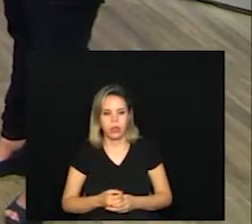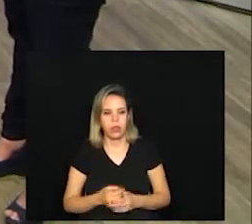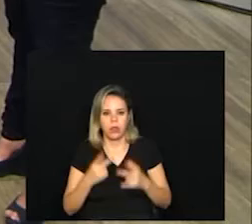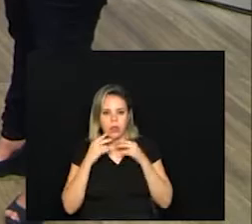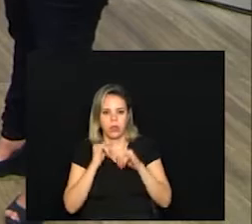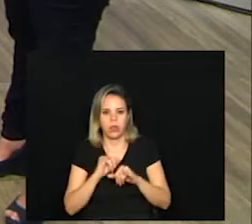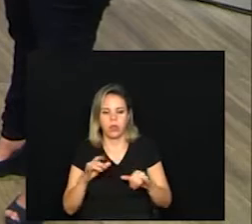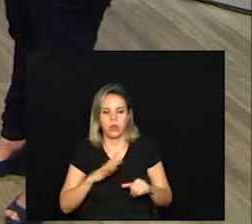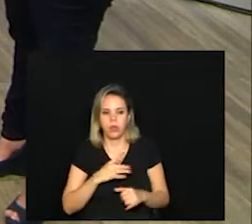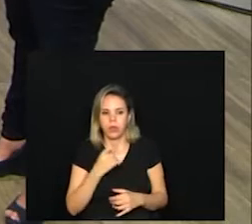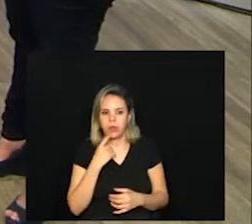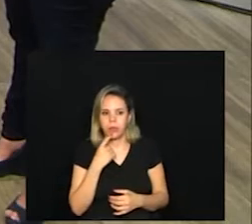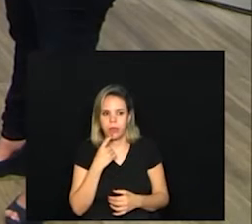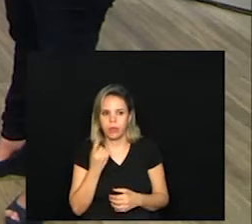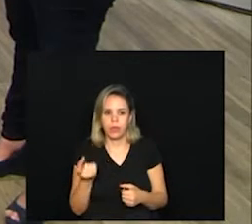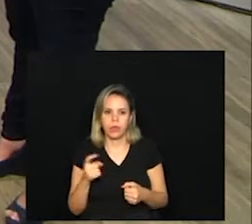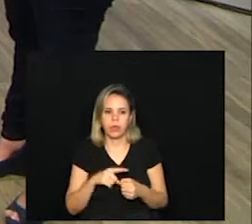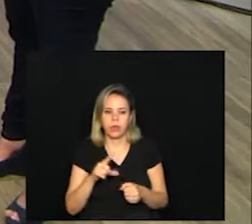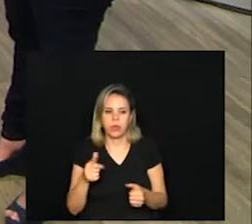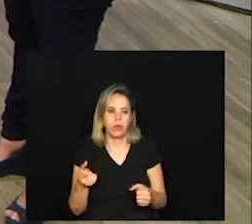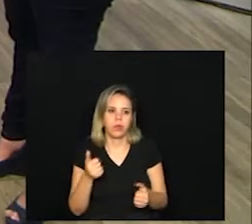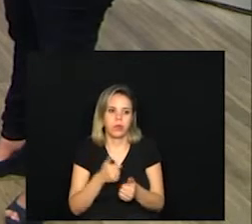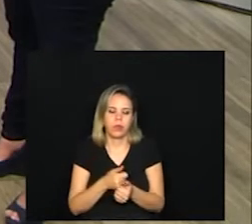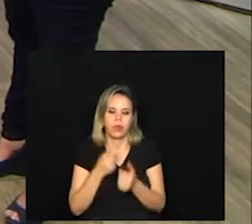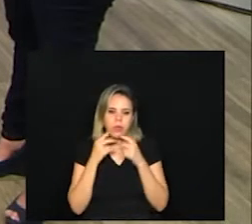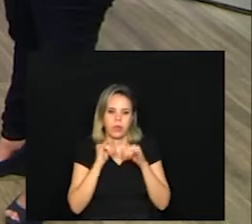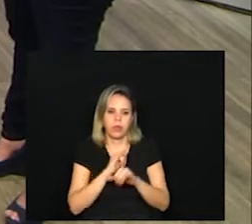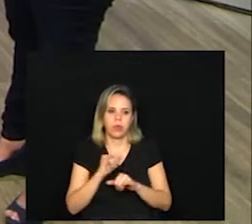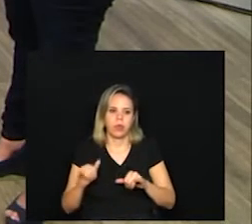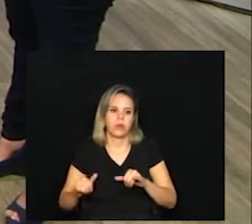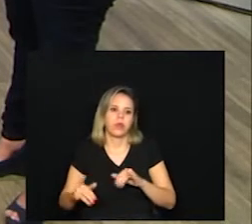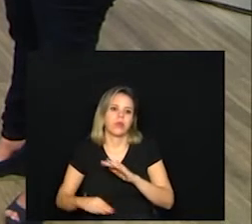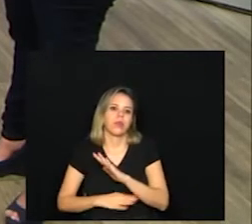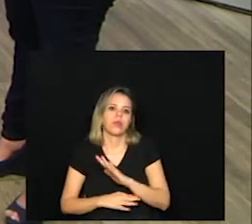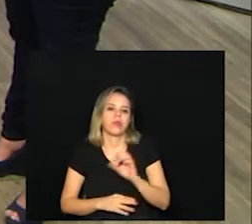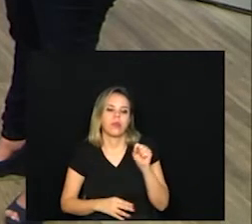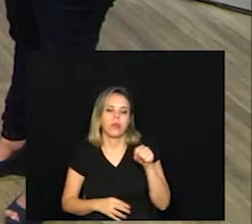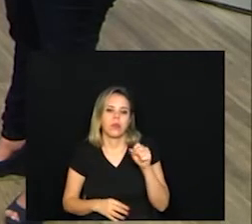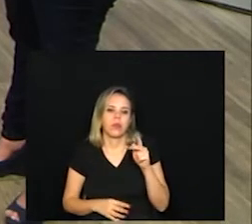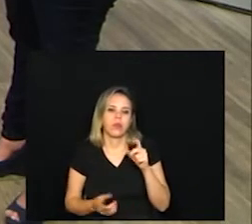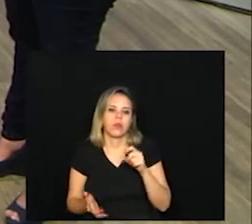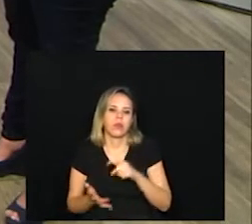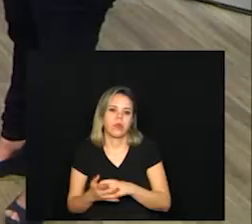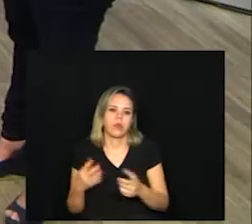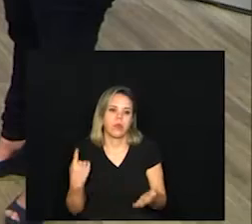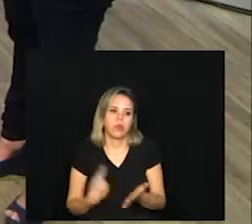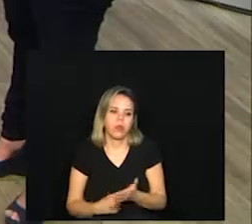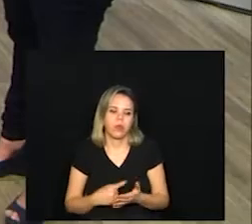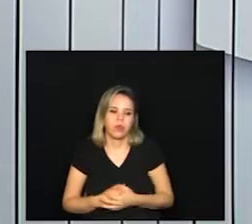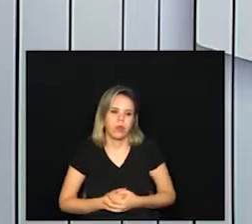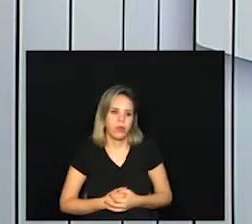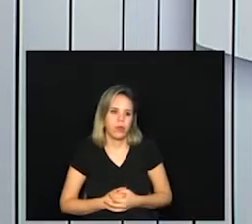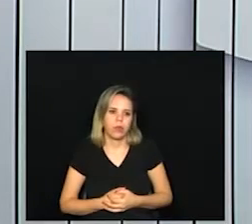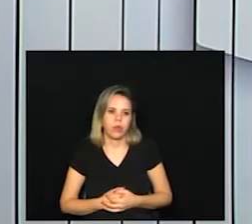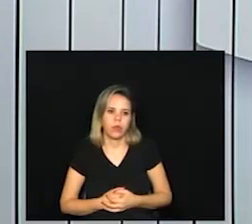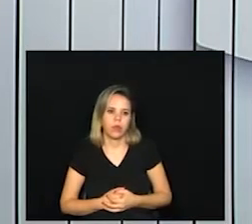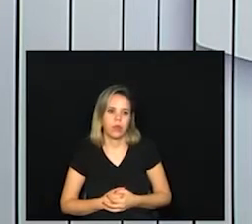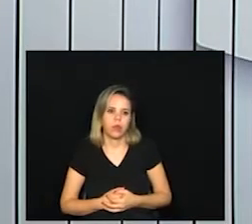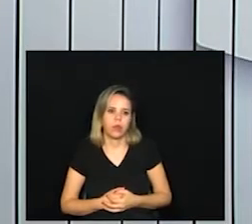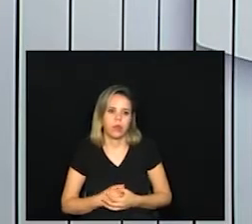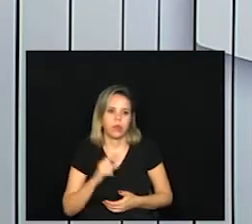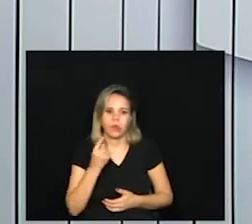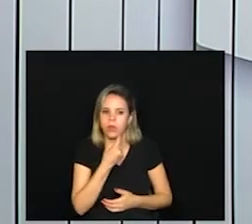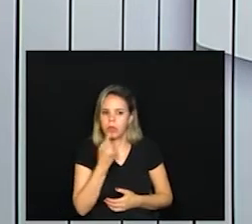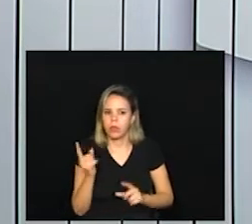da Metrópole de Campinas. Volta daqui a pouco com as notícias do Legislativo? Volto sim, combinado. Combinado, até lá então. Já já a Mirna